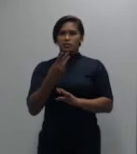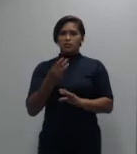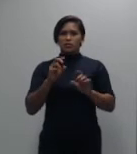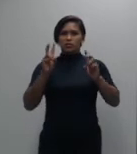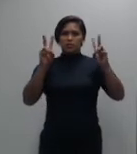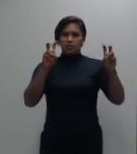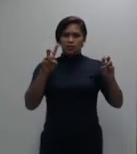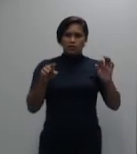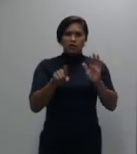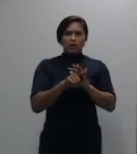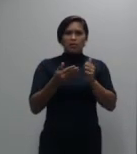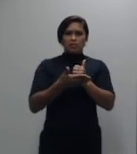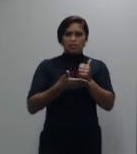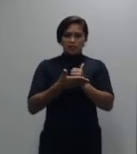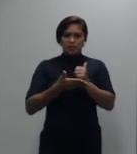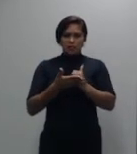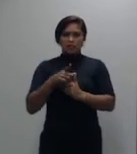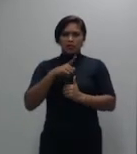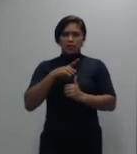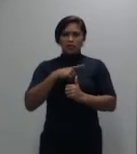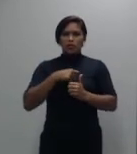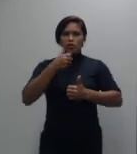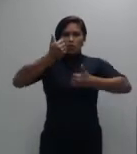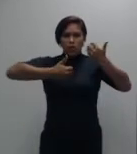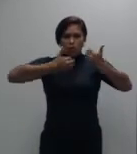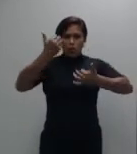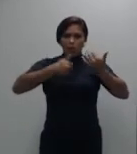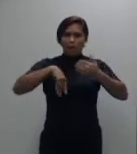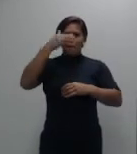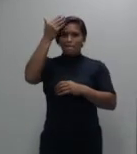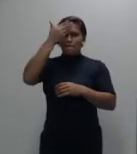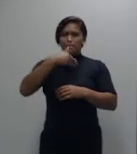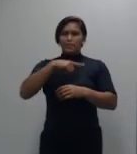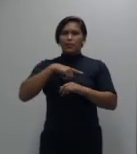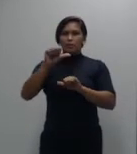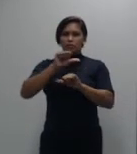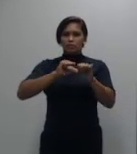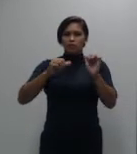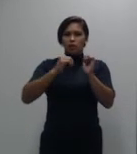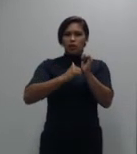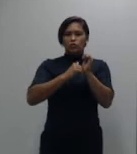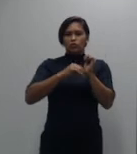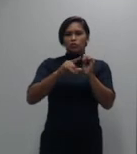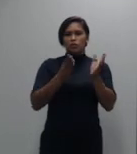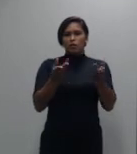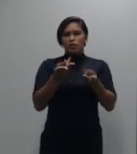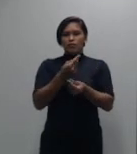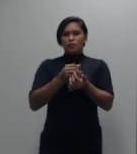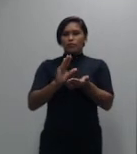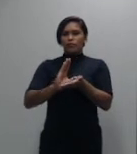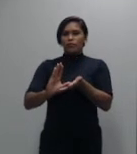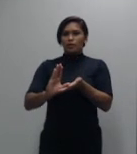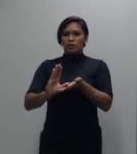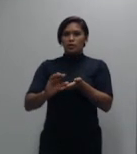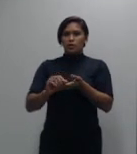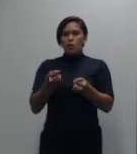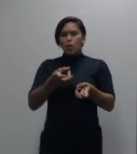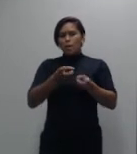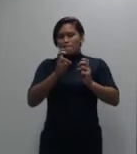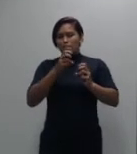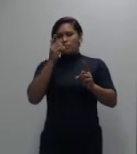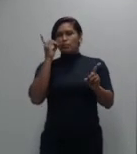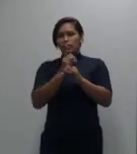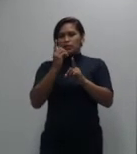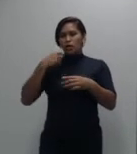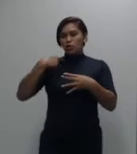base nas faturas contidas no registro comprobatório ao quantificar o valor da devolução a ser feita pelo réu descobrir o juiz